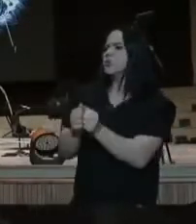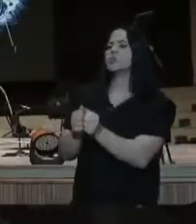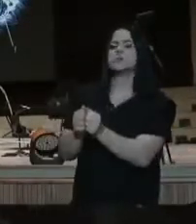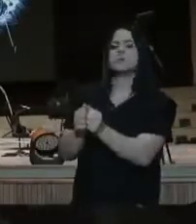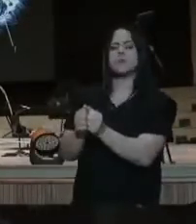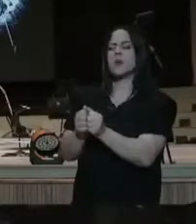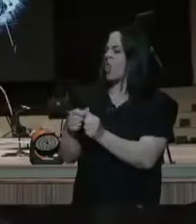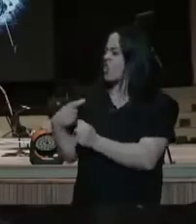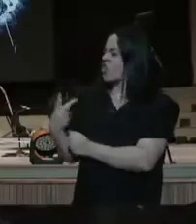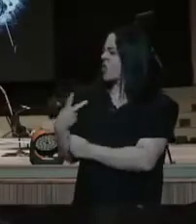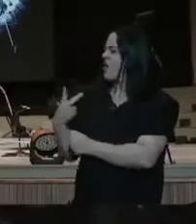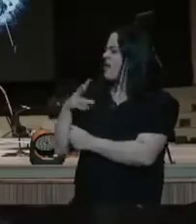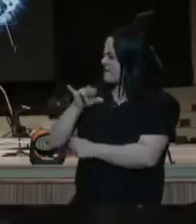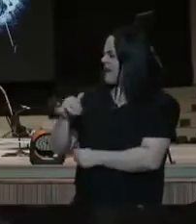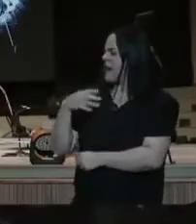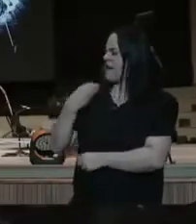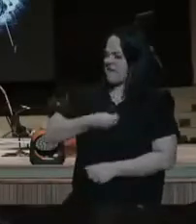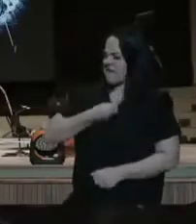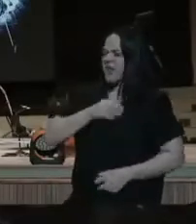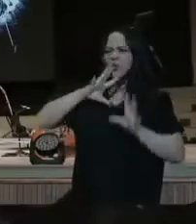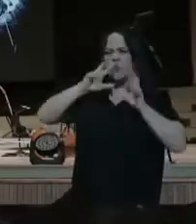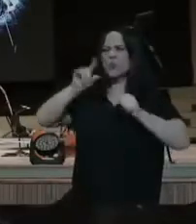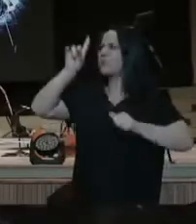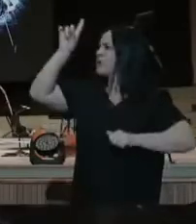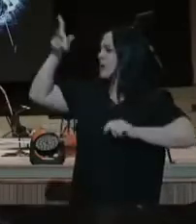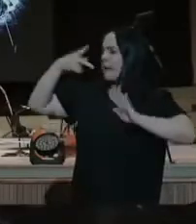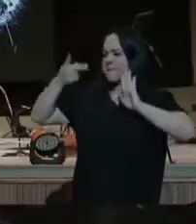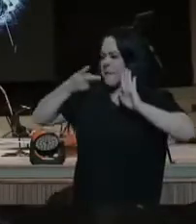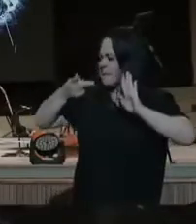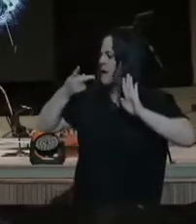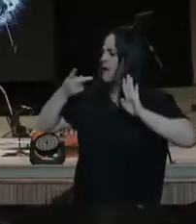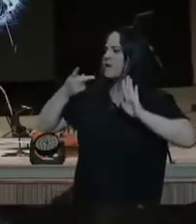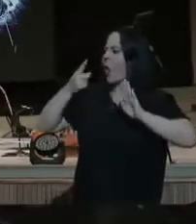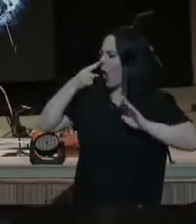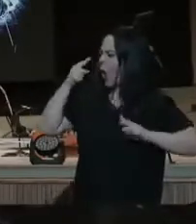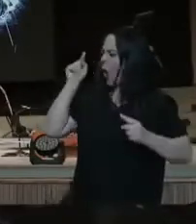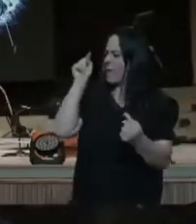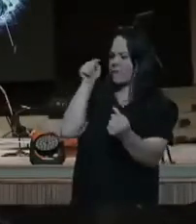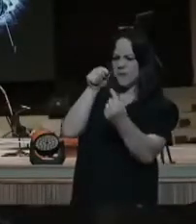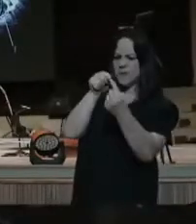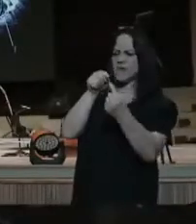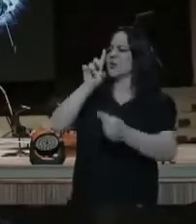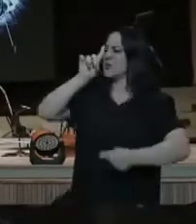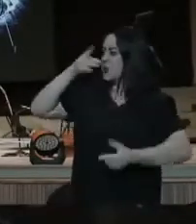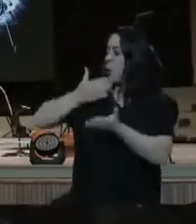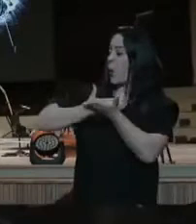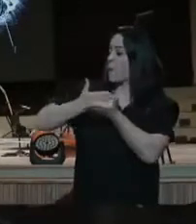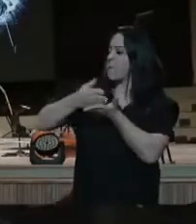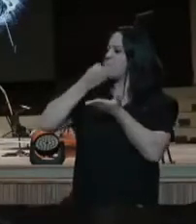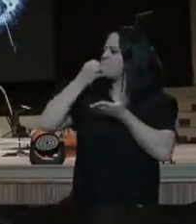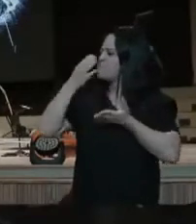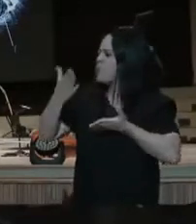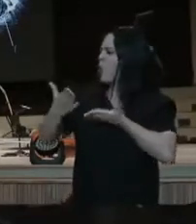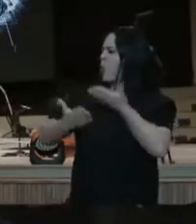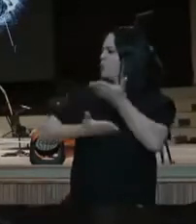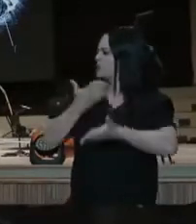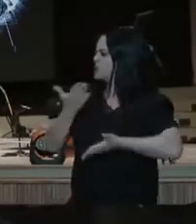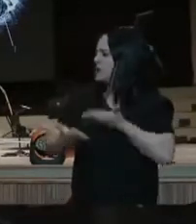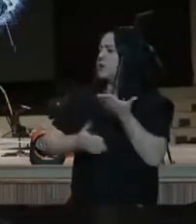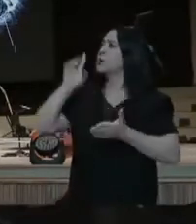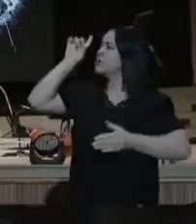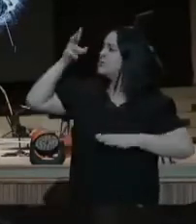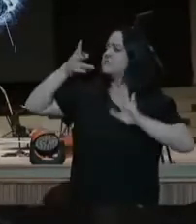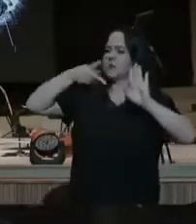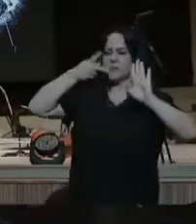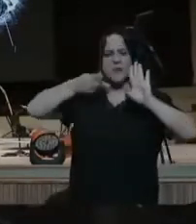olha nós vamos viver tudo aquilo que deus prometeu olha visão o deus que começou a obra o deus que prometeu